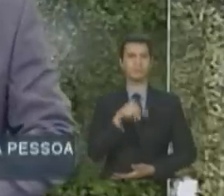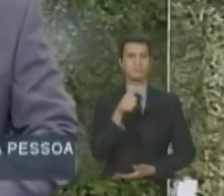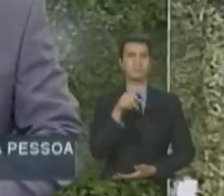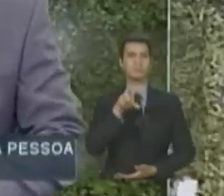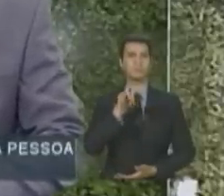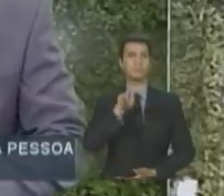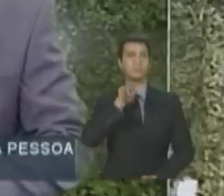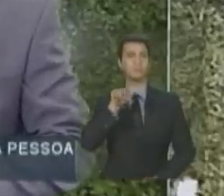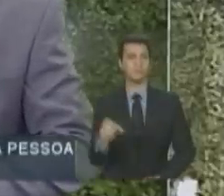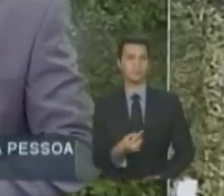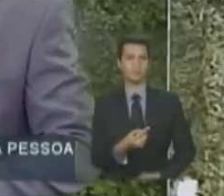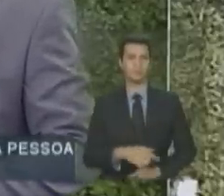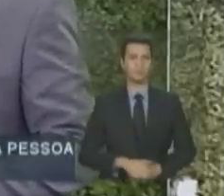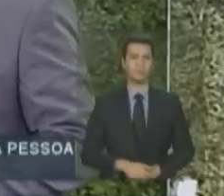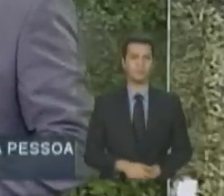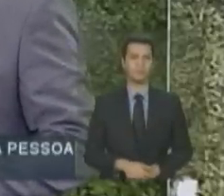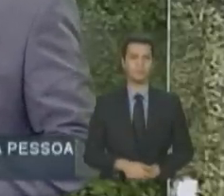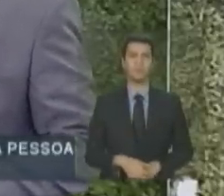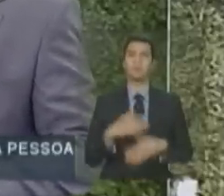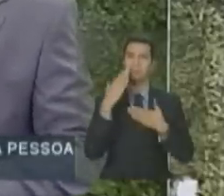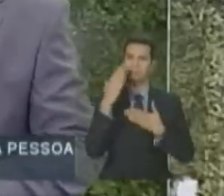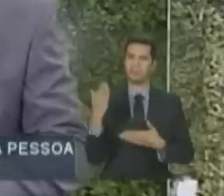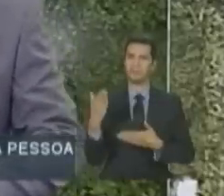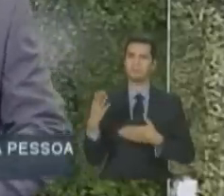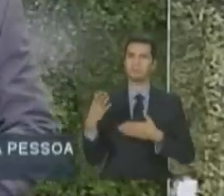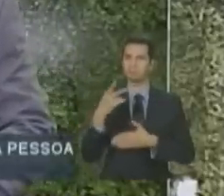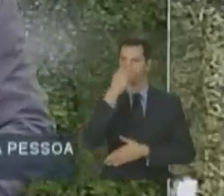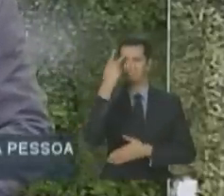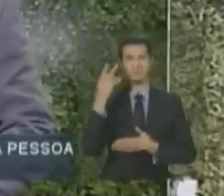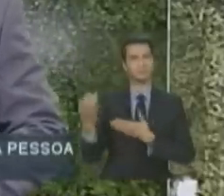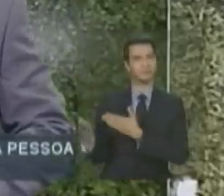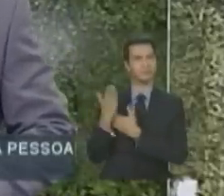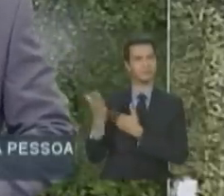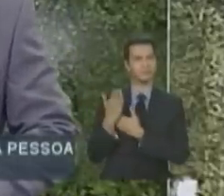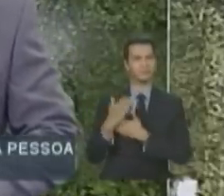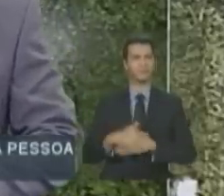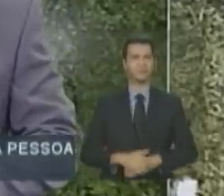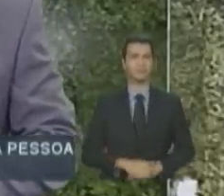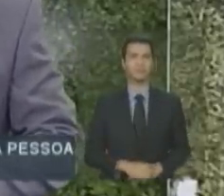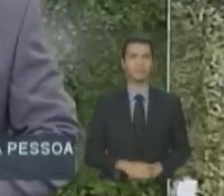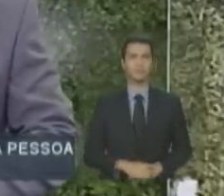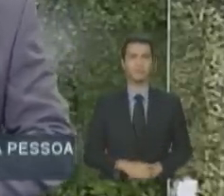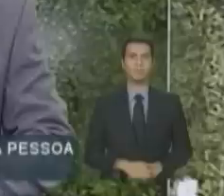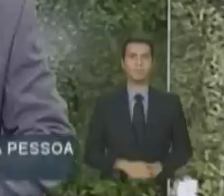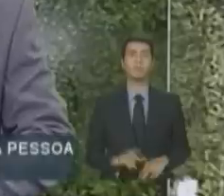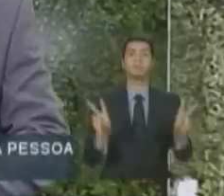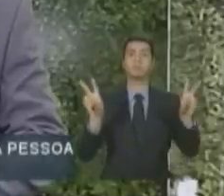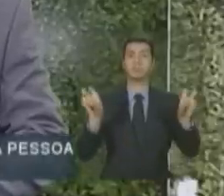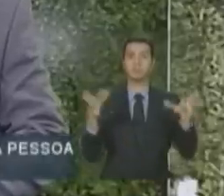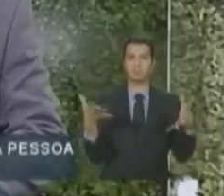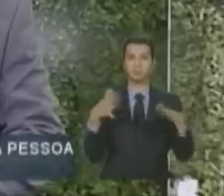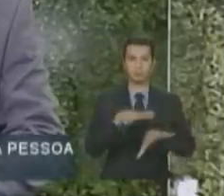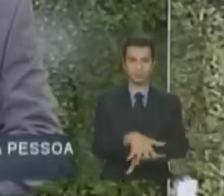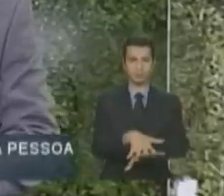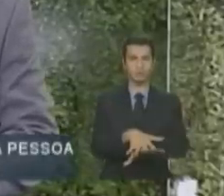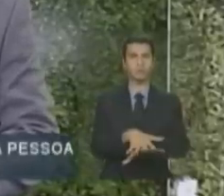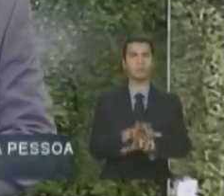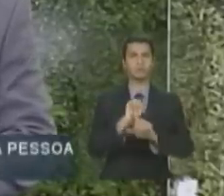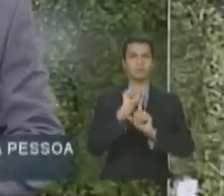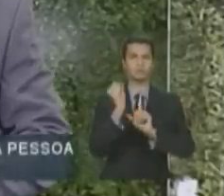bem. Bom, ainda bem que tem aqui o pessoal aqui me ajudando. Inclusão social, vamos lá, inclusão social.